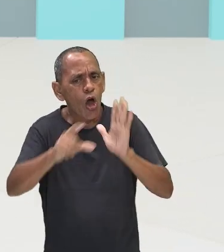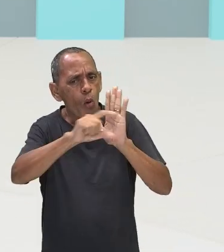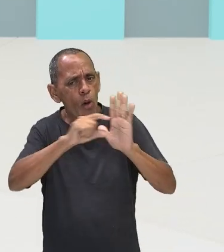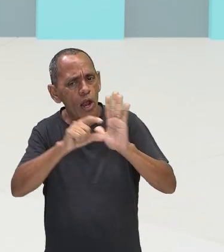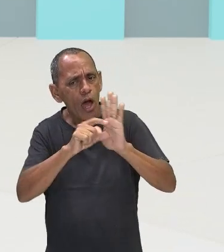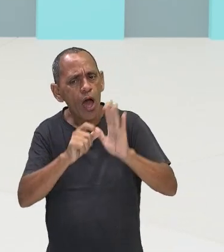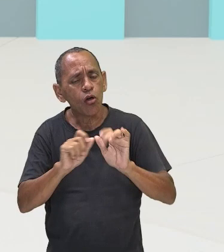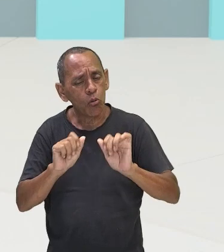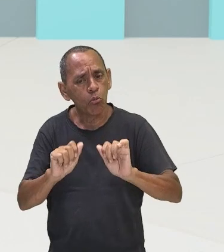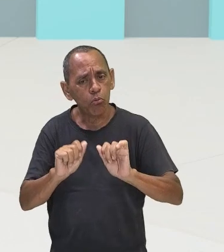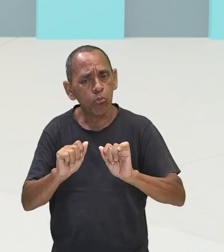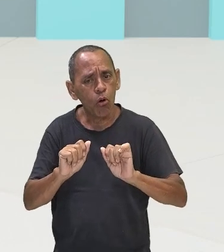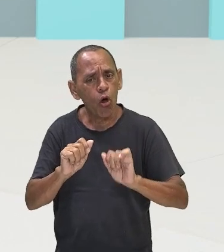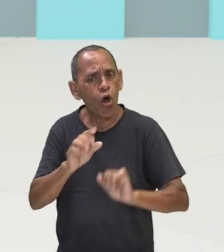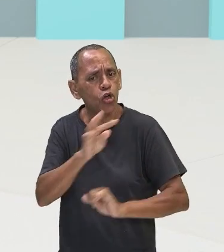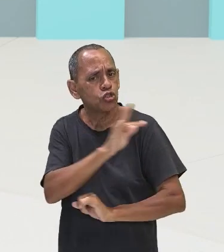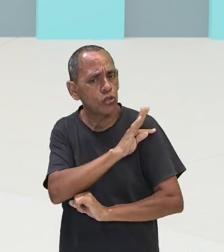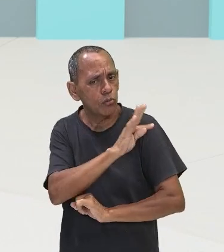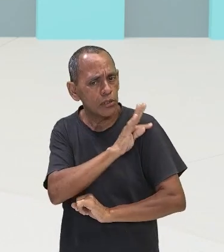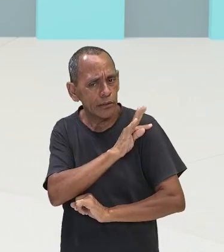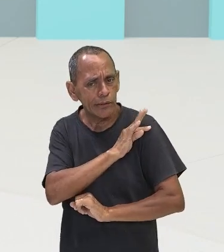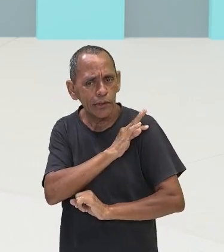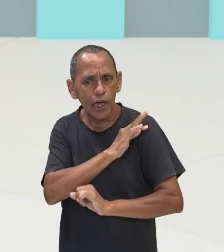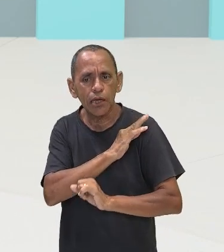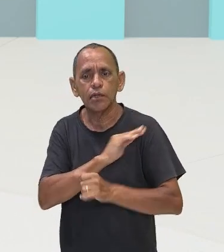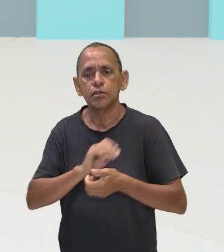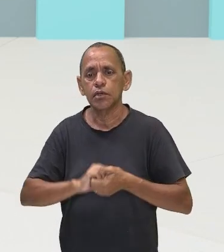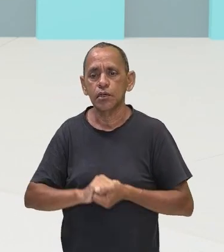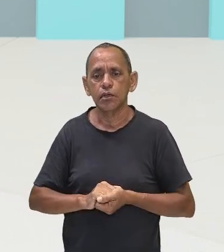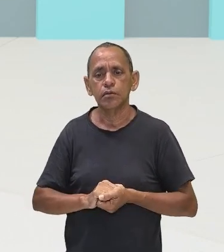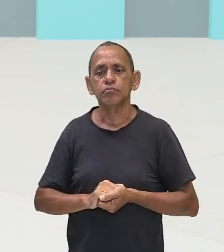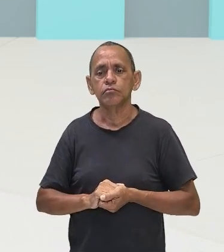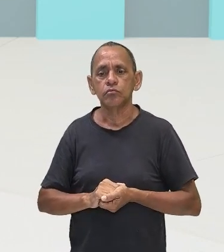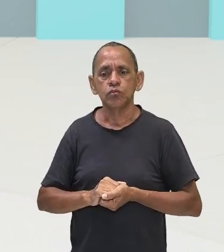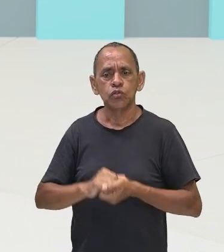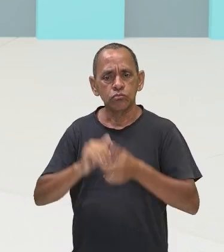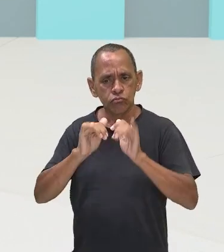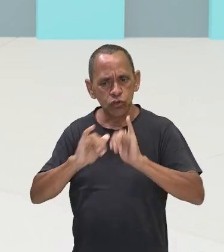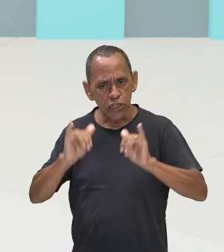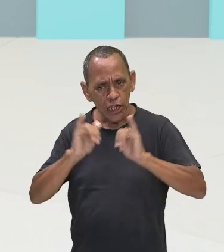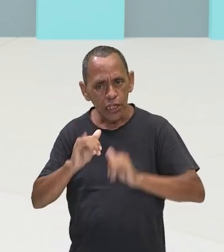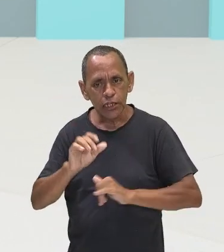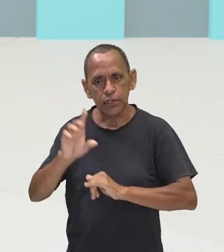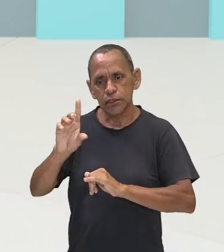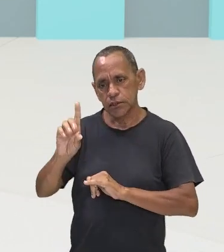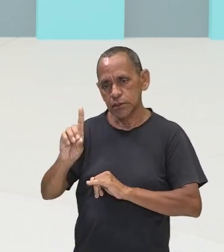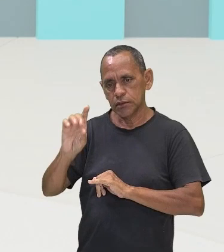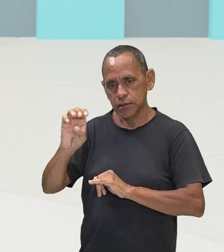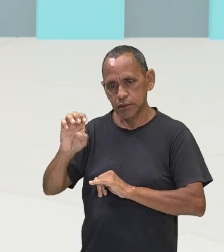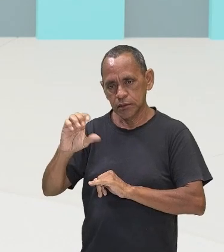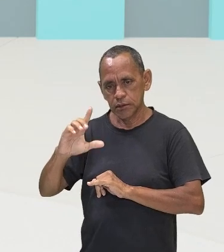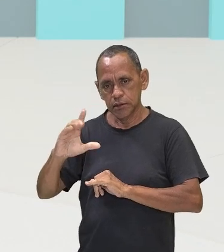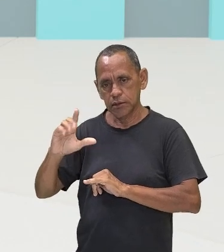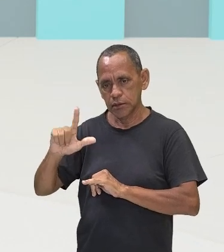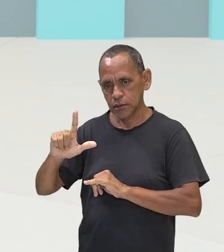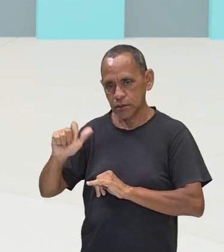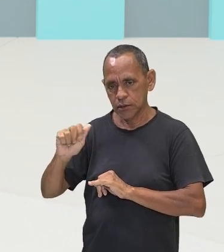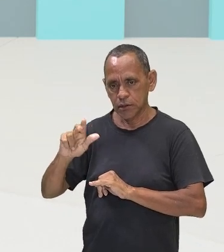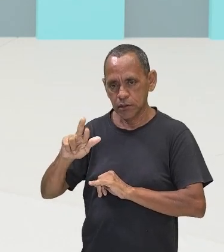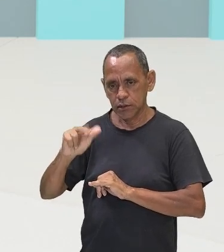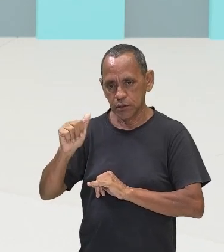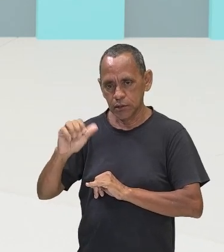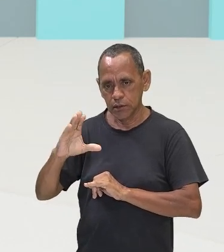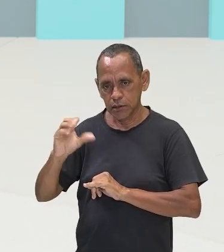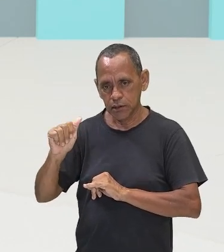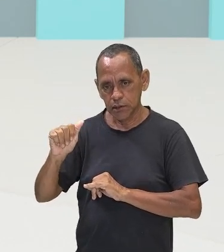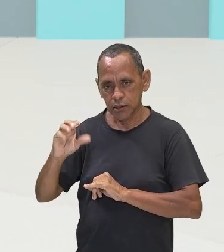técnica que é chamada de declaração inicial. A gente vai entender o conceito e depois eu vou explicar como é que a gente faz, ó. O